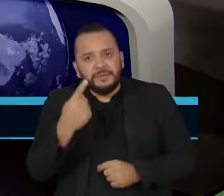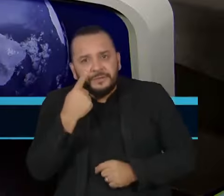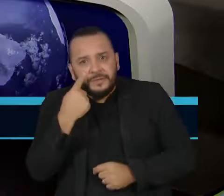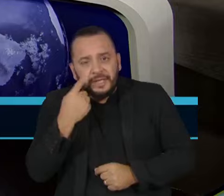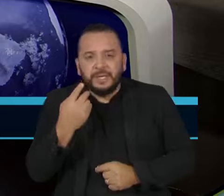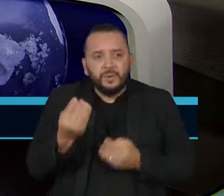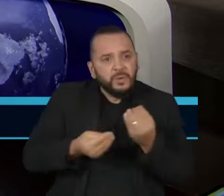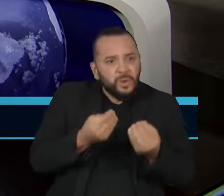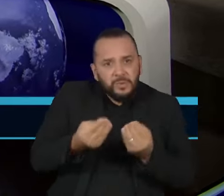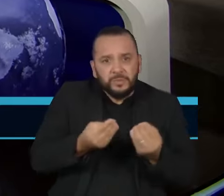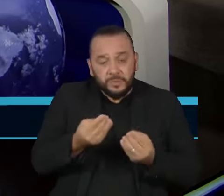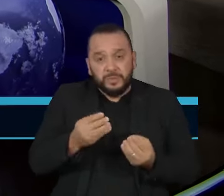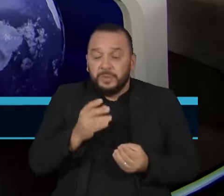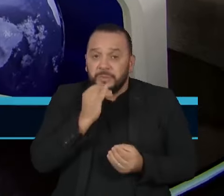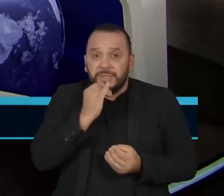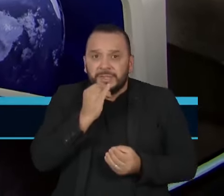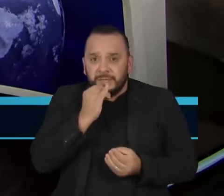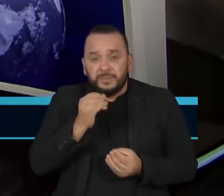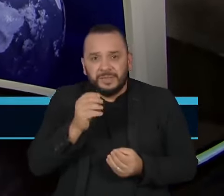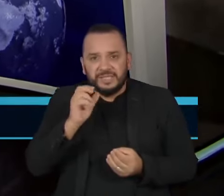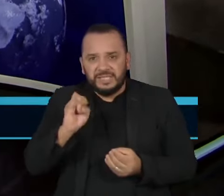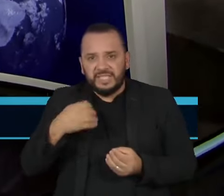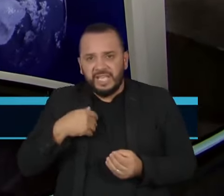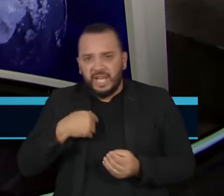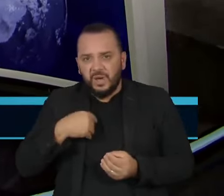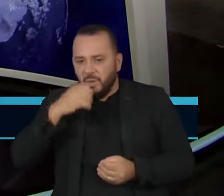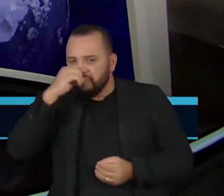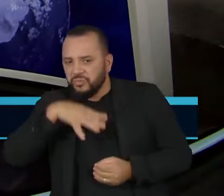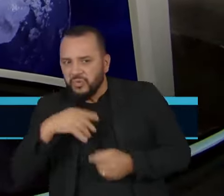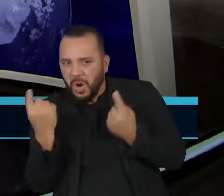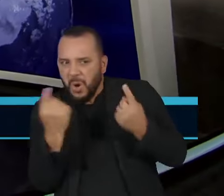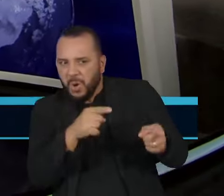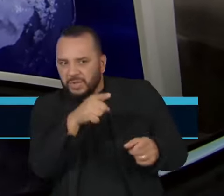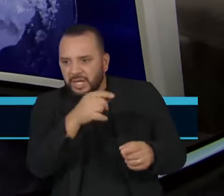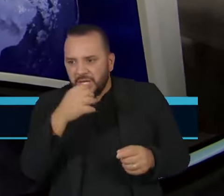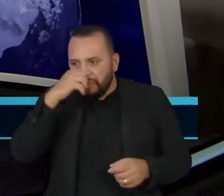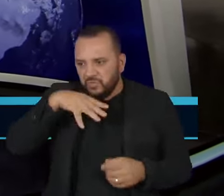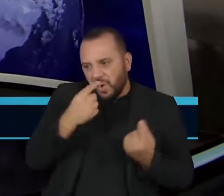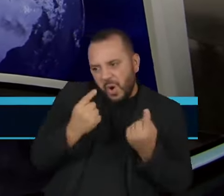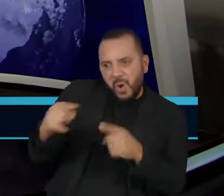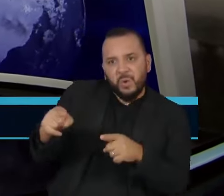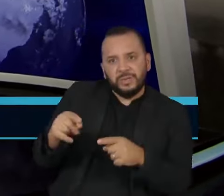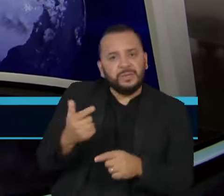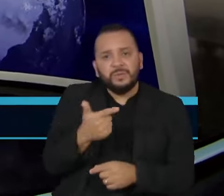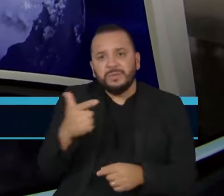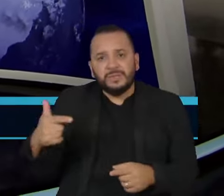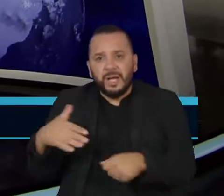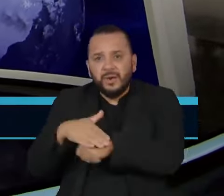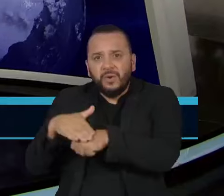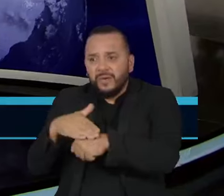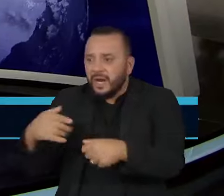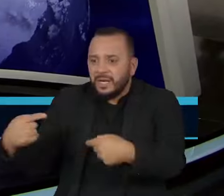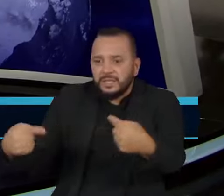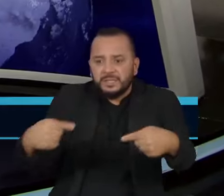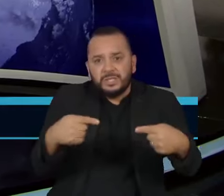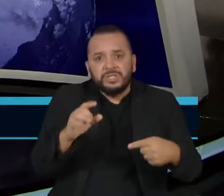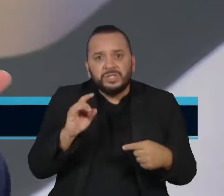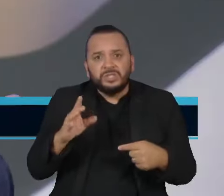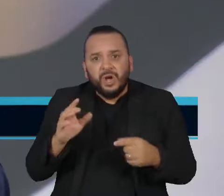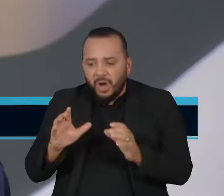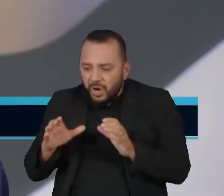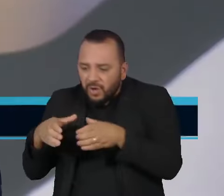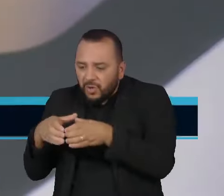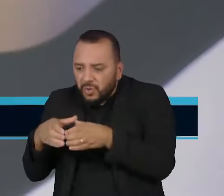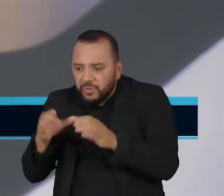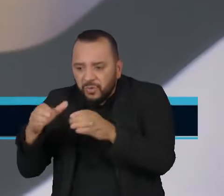cada medida se você não ouve o outro se não há um diálogo se não há um debate apenas cada igrejinha falando com si mesma